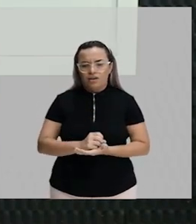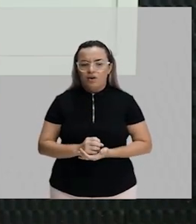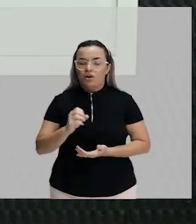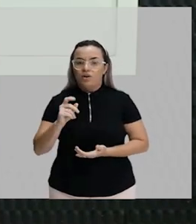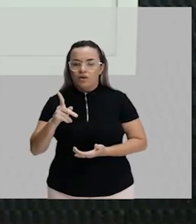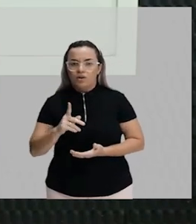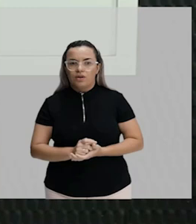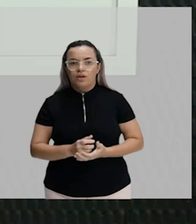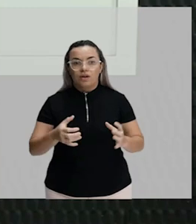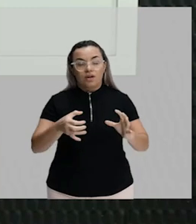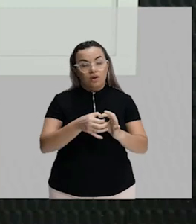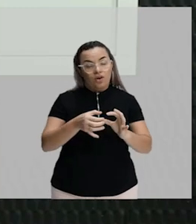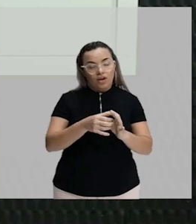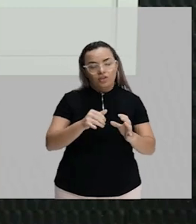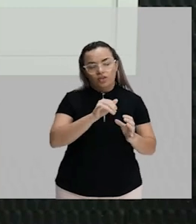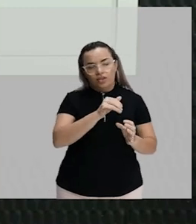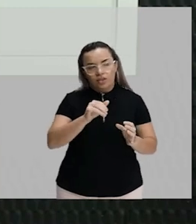elétrica ela vai